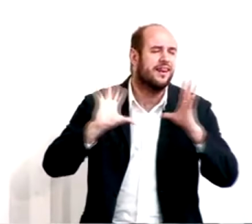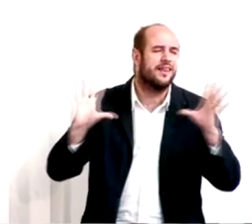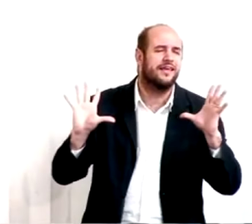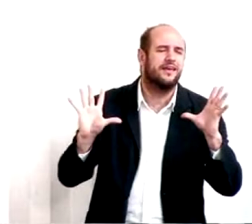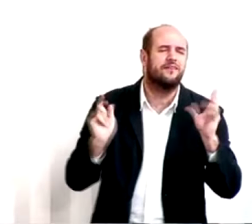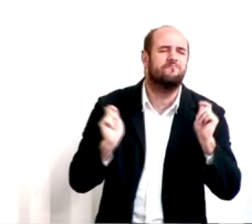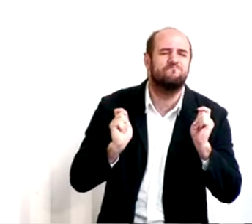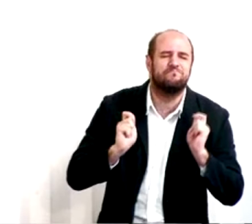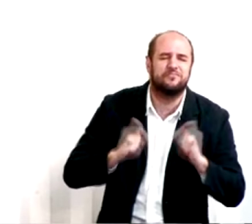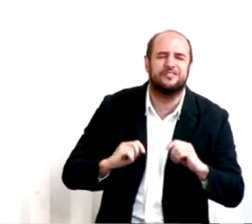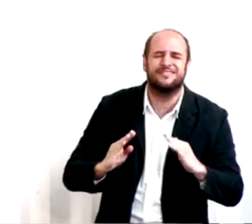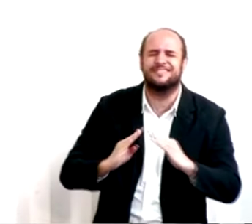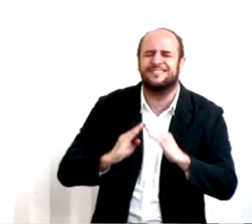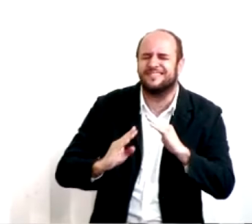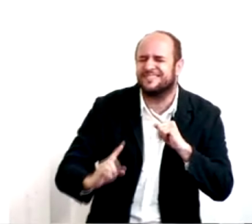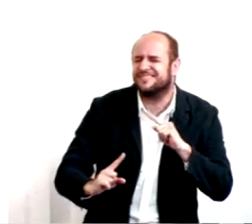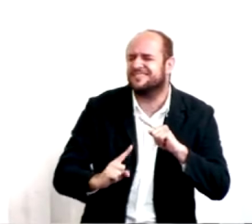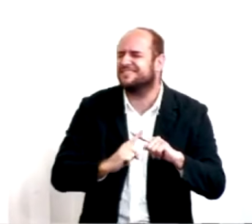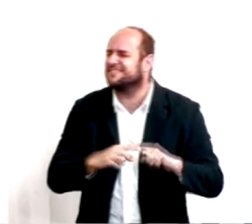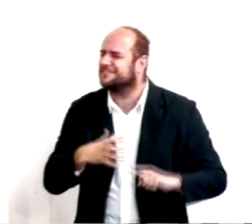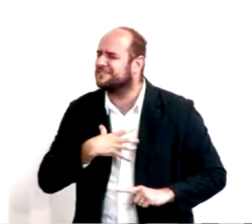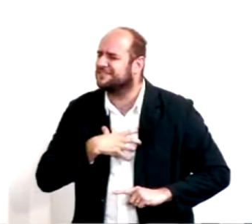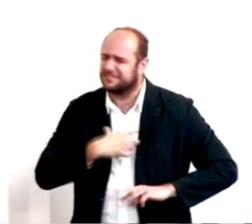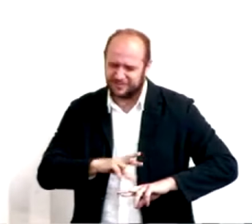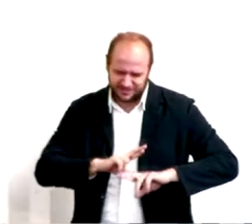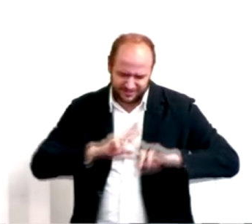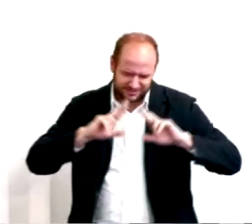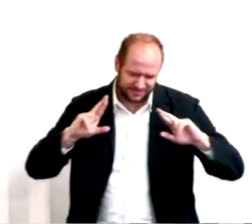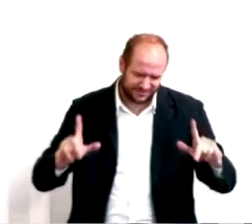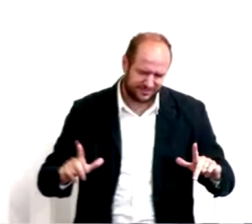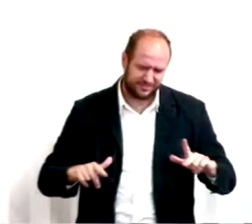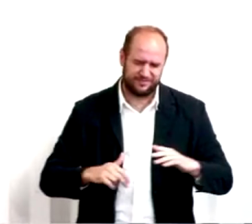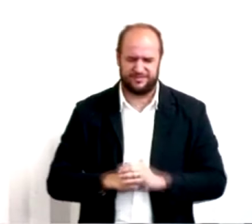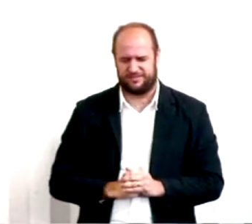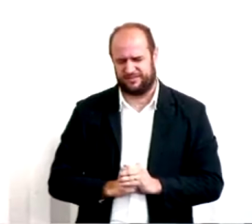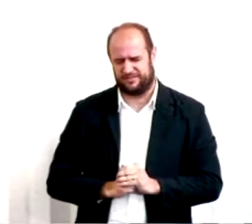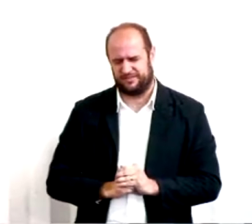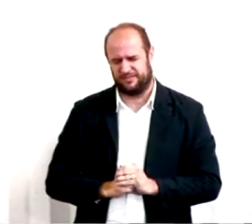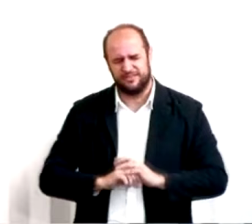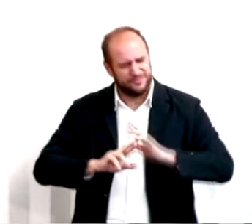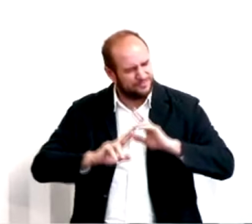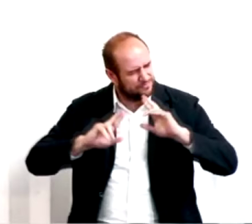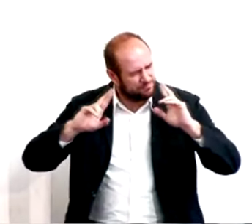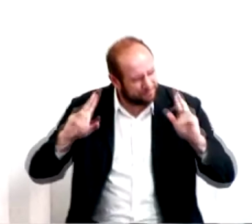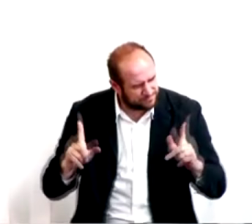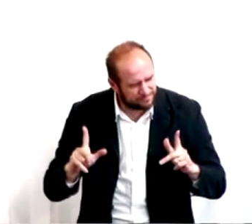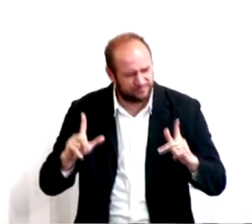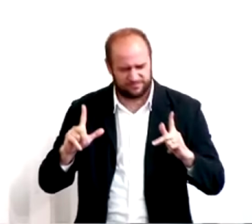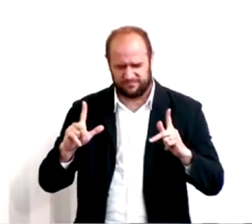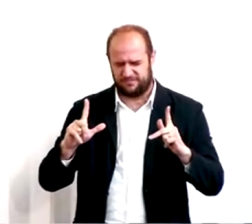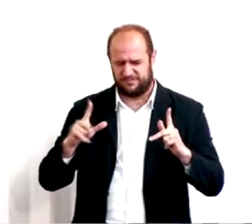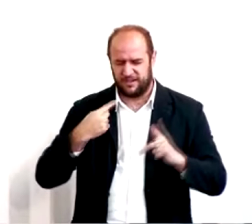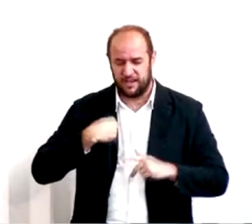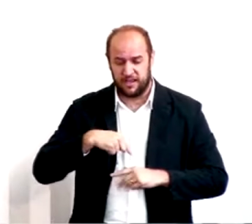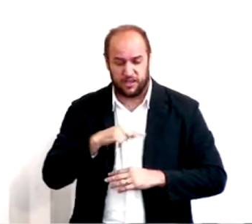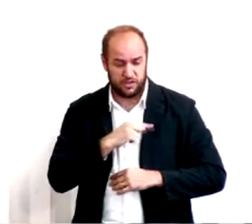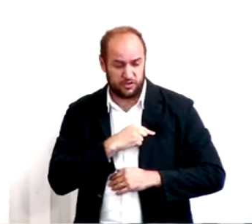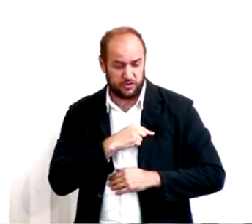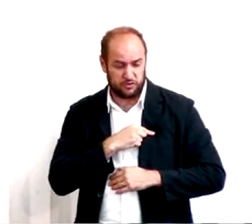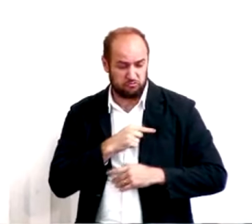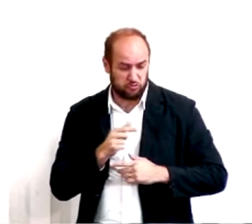sermos igreja de sermos diferentes somos uma instituição diferente andamos contra a